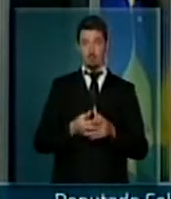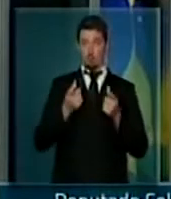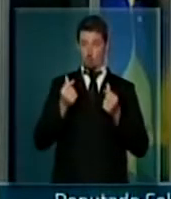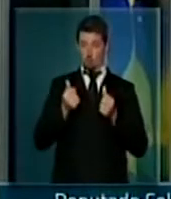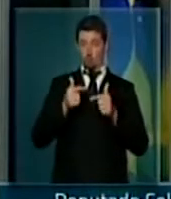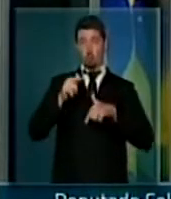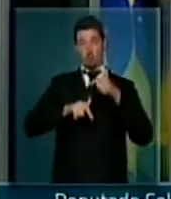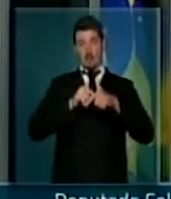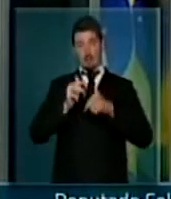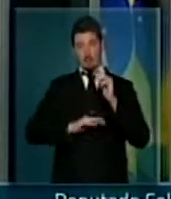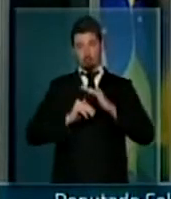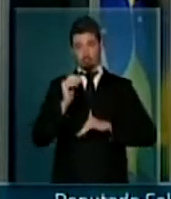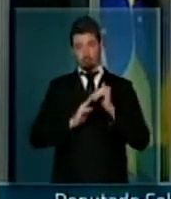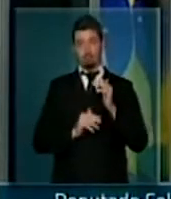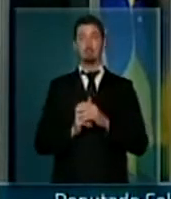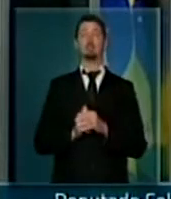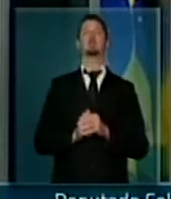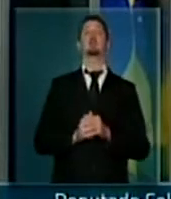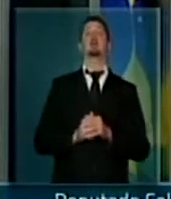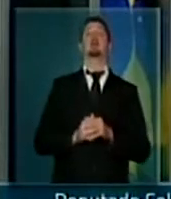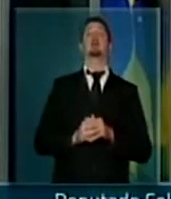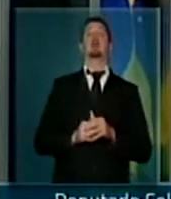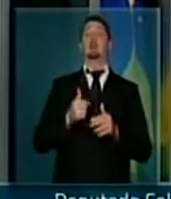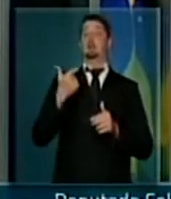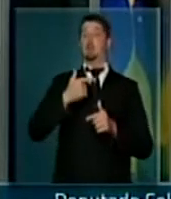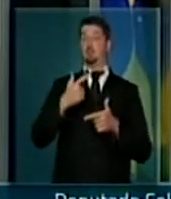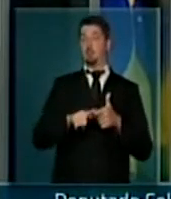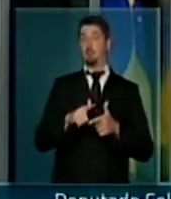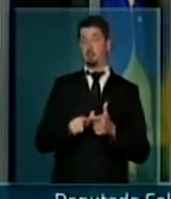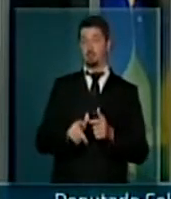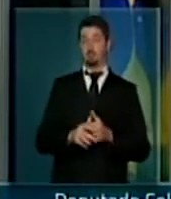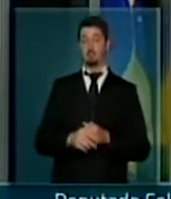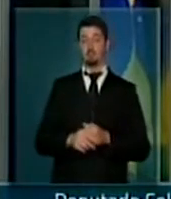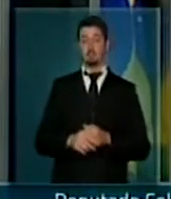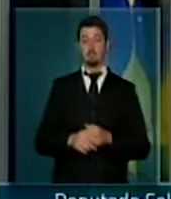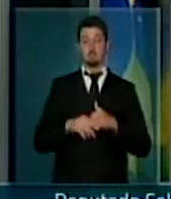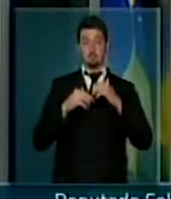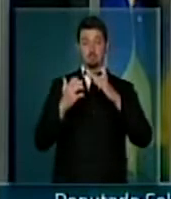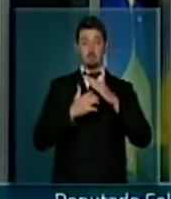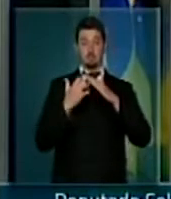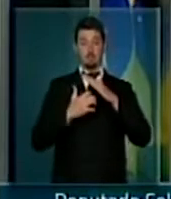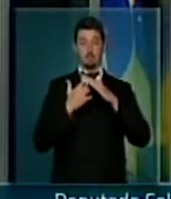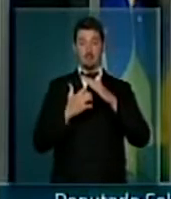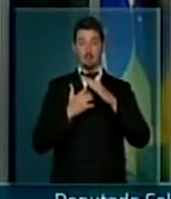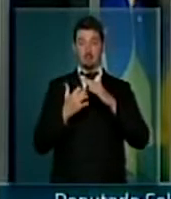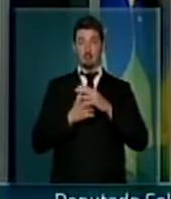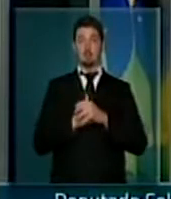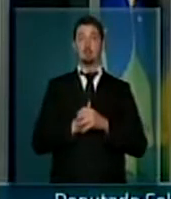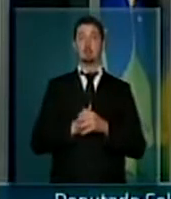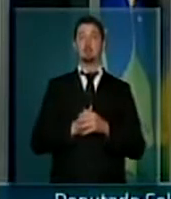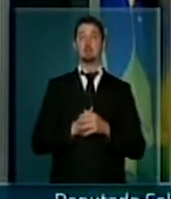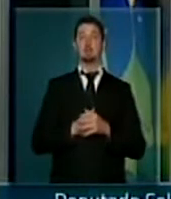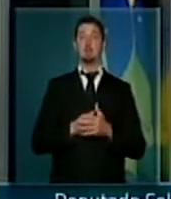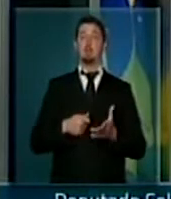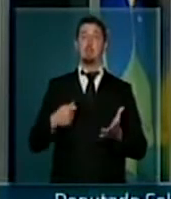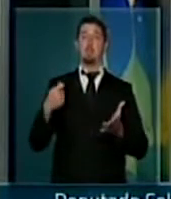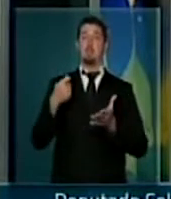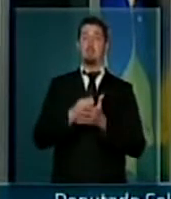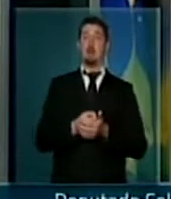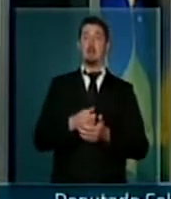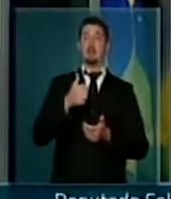Custo trabalhista, segundo problema: as empresas arcam com custo